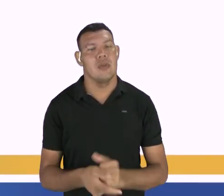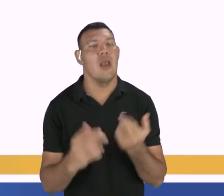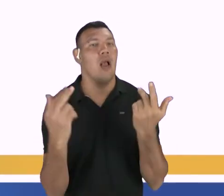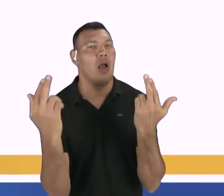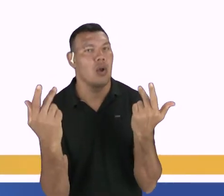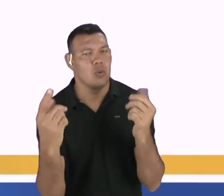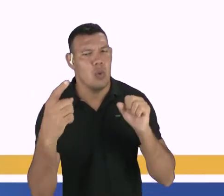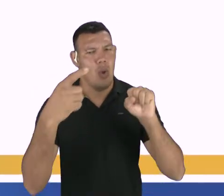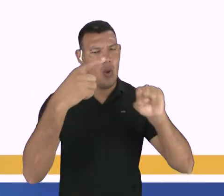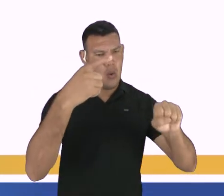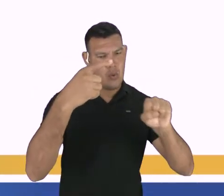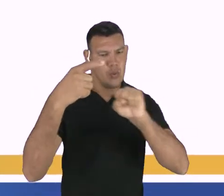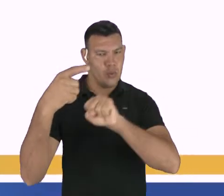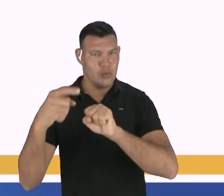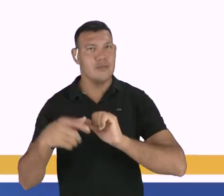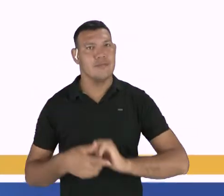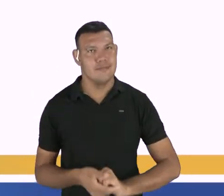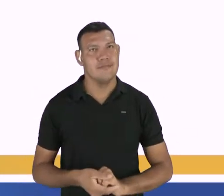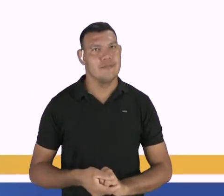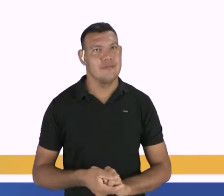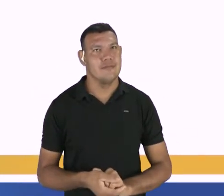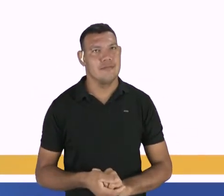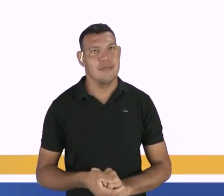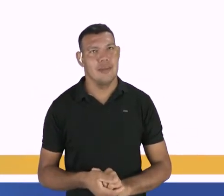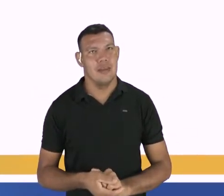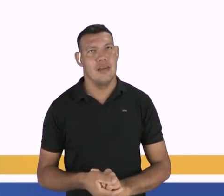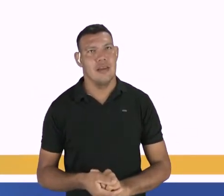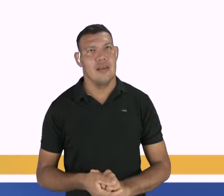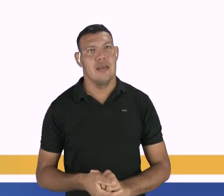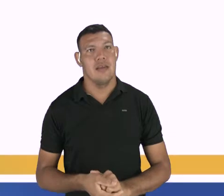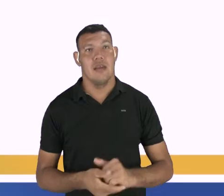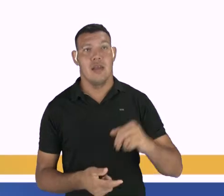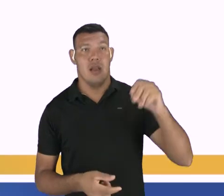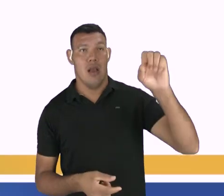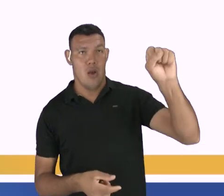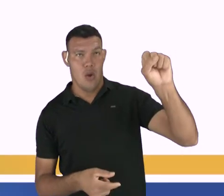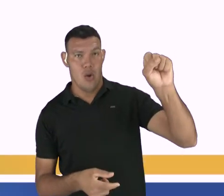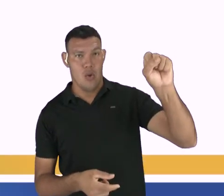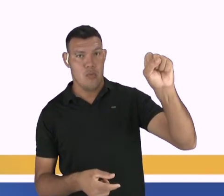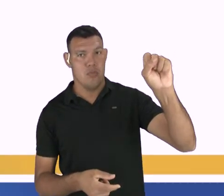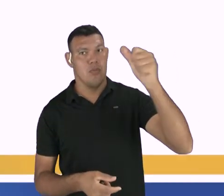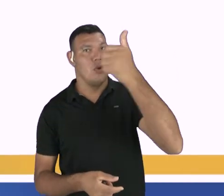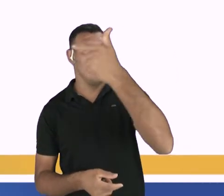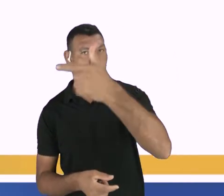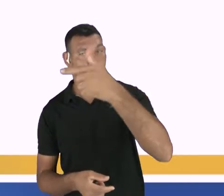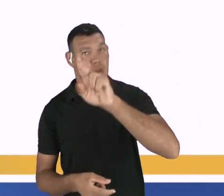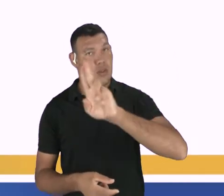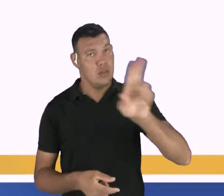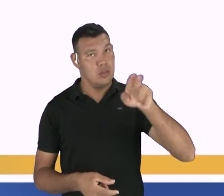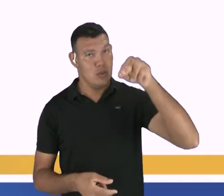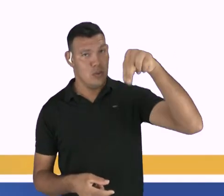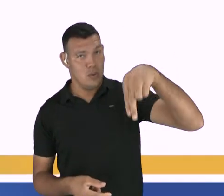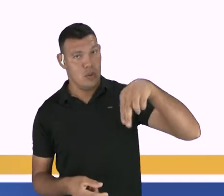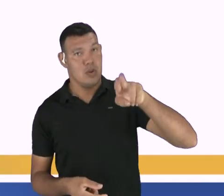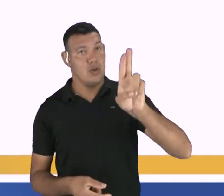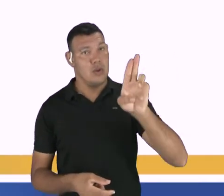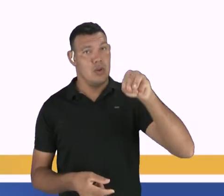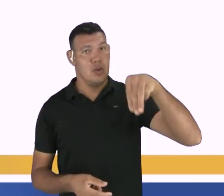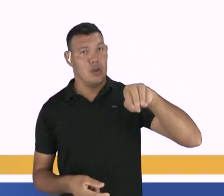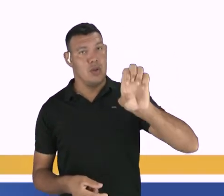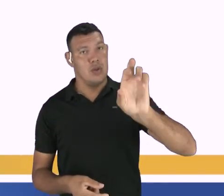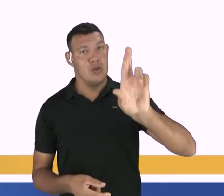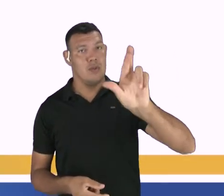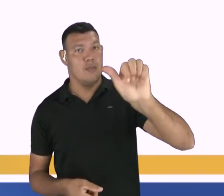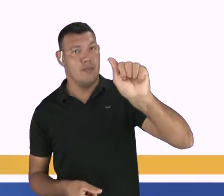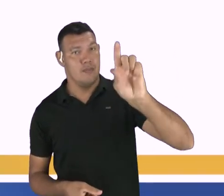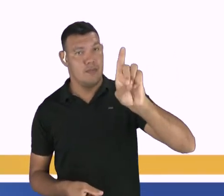iguais. Lembram que o que está acima do traço é o numerador e o que está abaixo do traço é o denominador. Então, como os